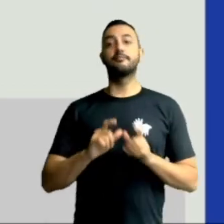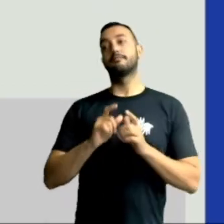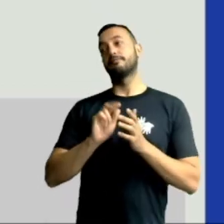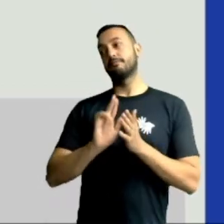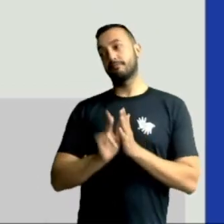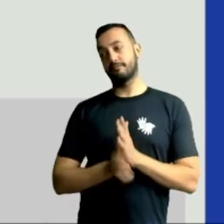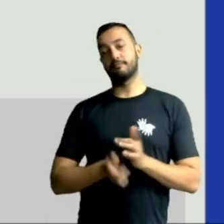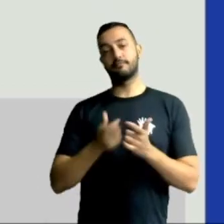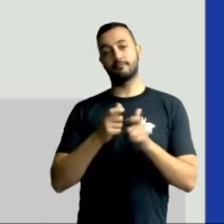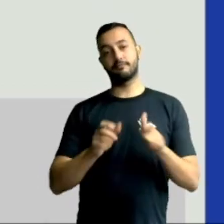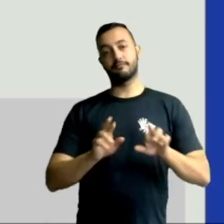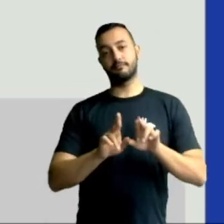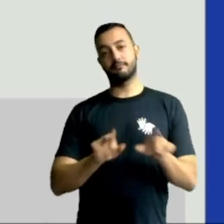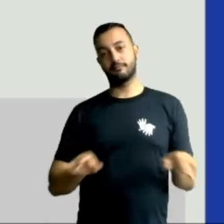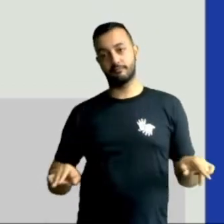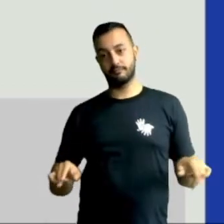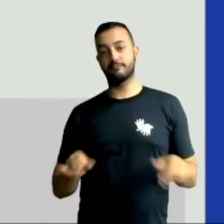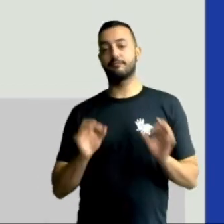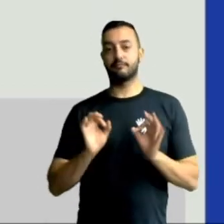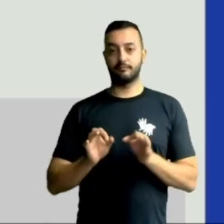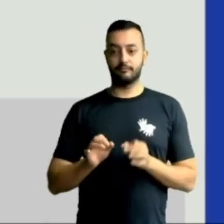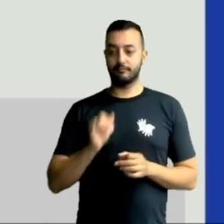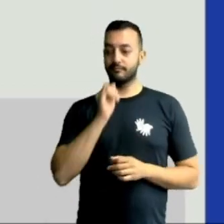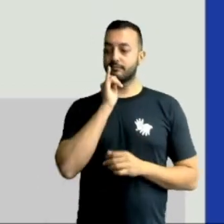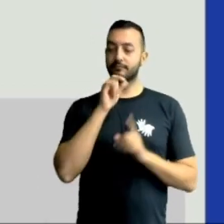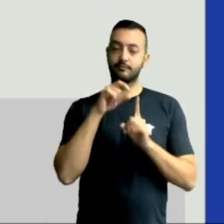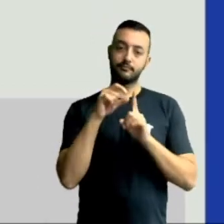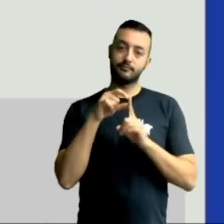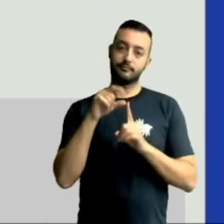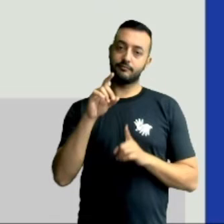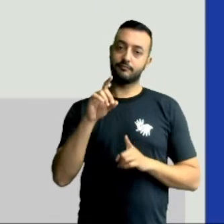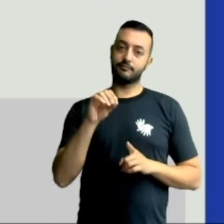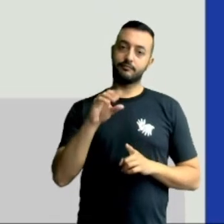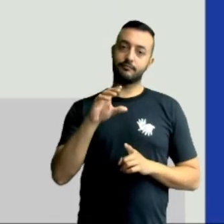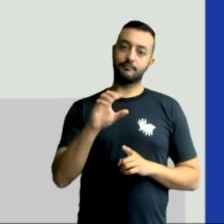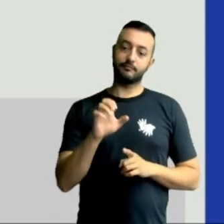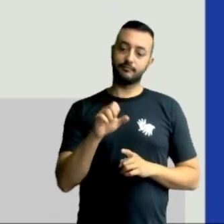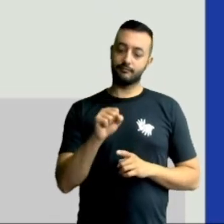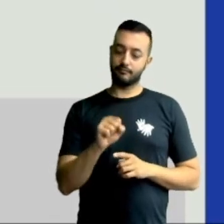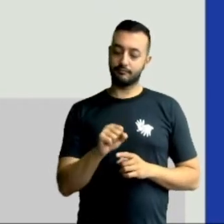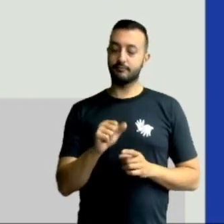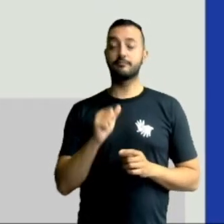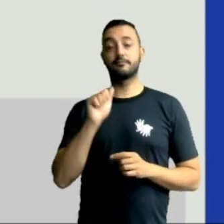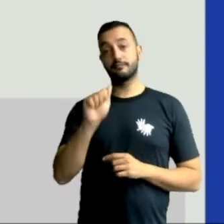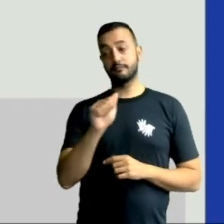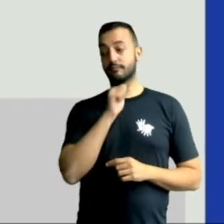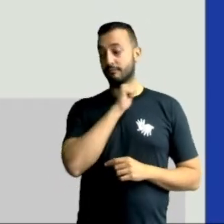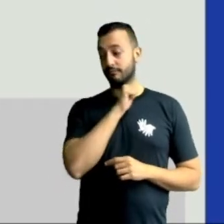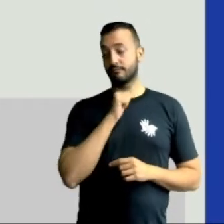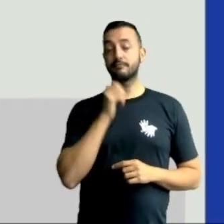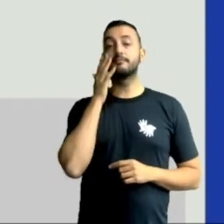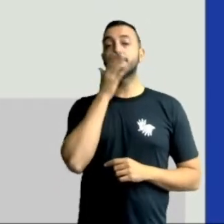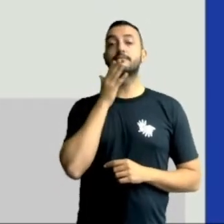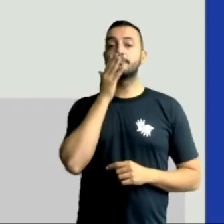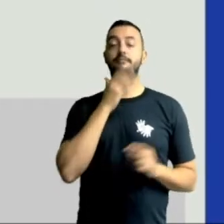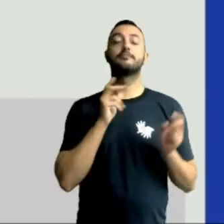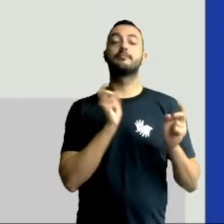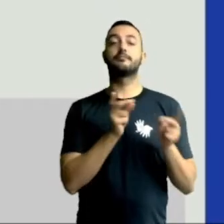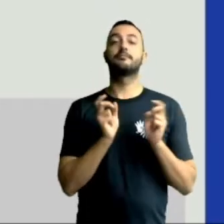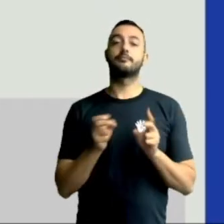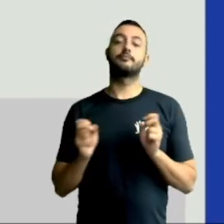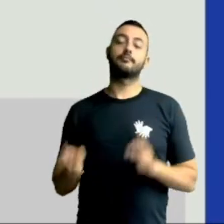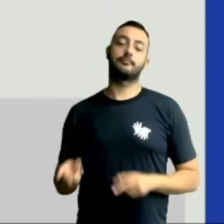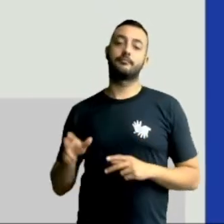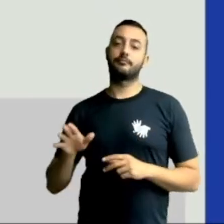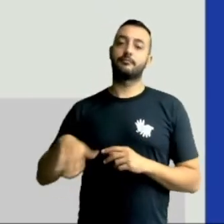gramaticais diferentes, tá certo? Como, por exemplo, aí a palavra doces. Então, na letra A, as goiabas doces eram vendidas